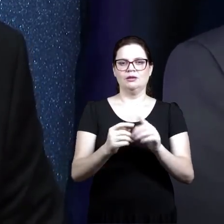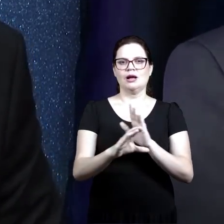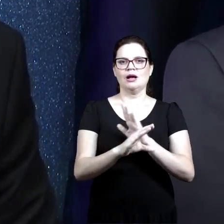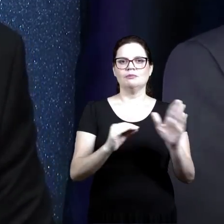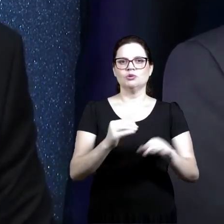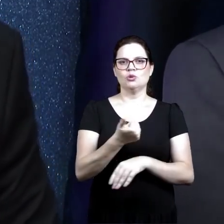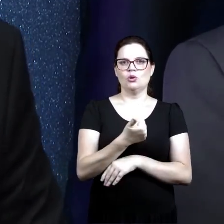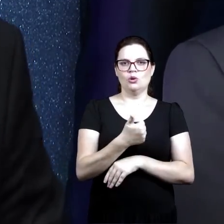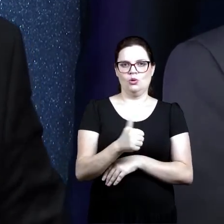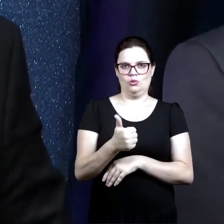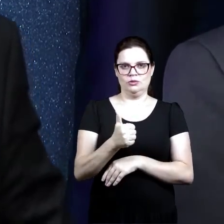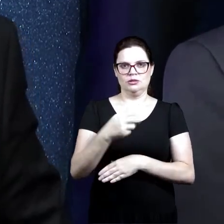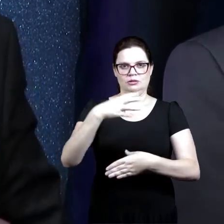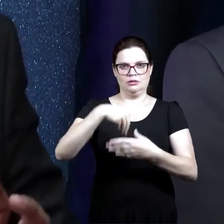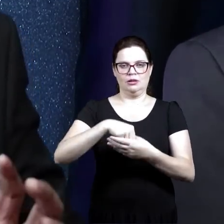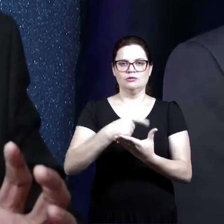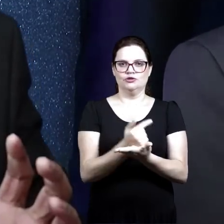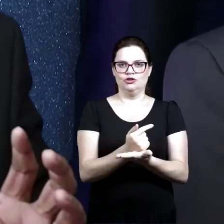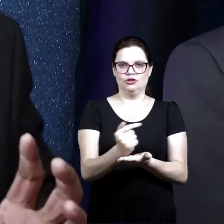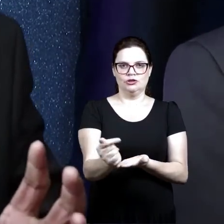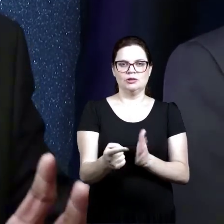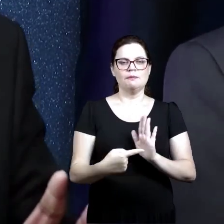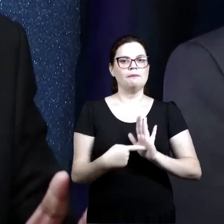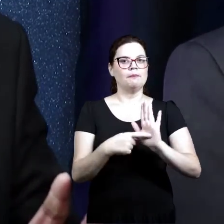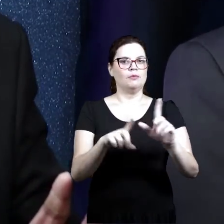11, fala que Terá